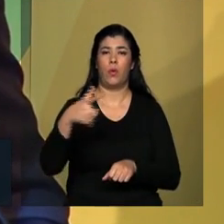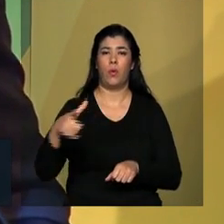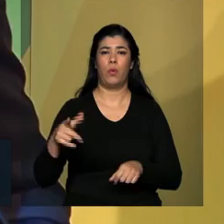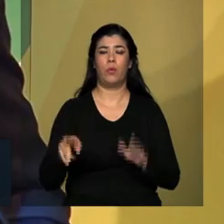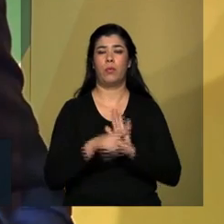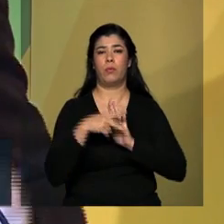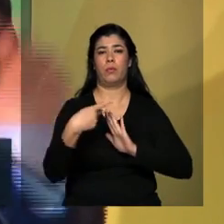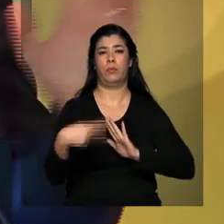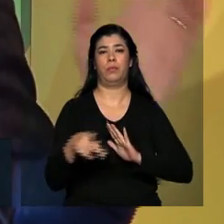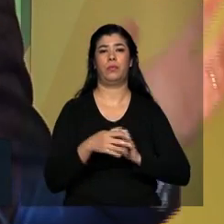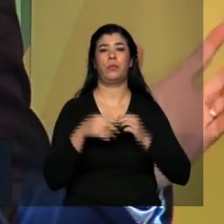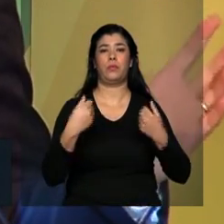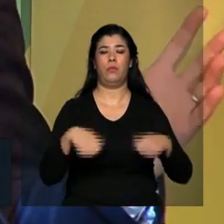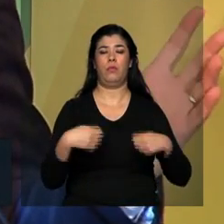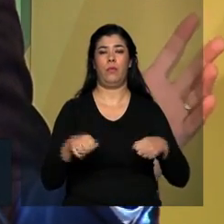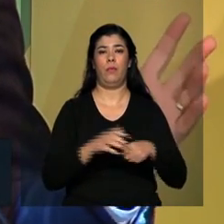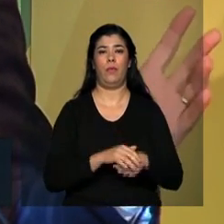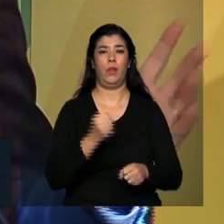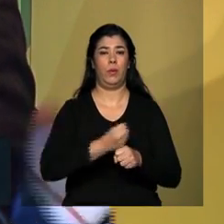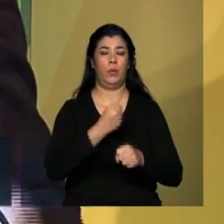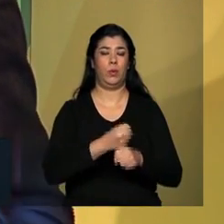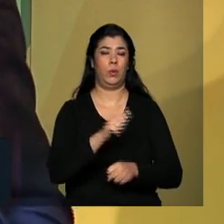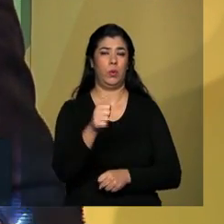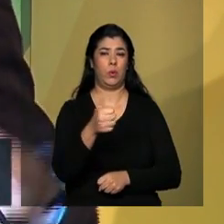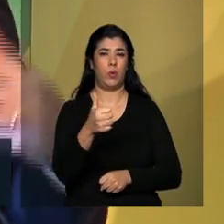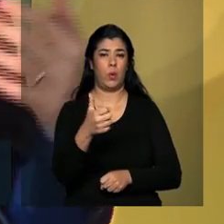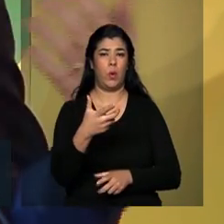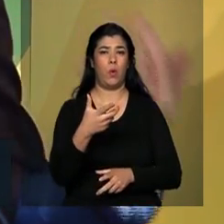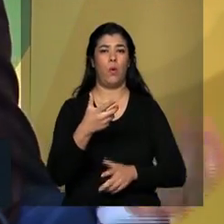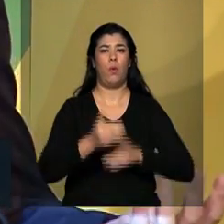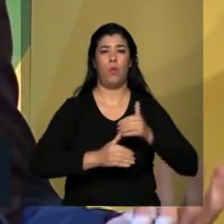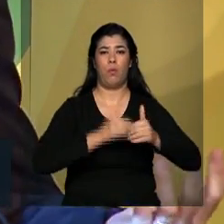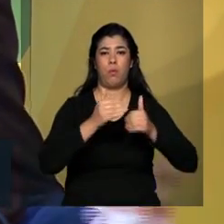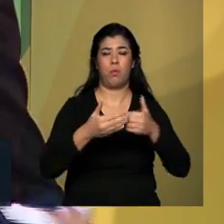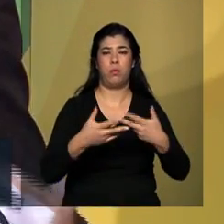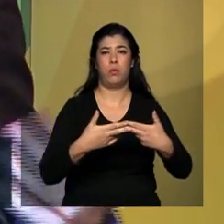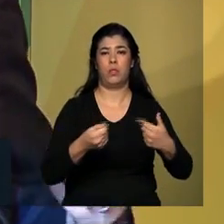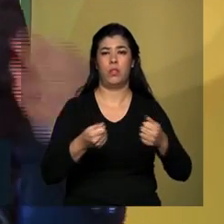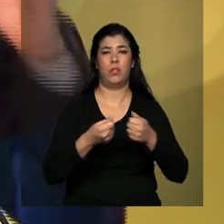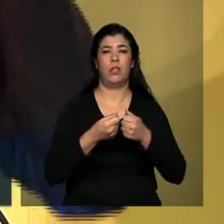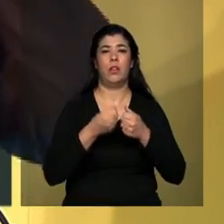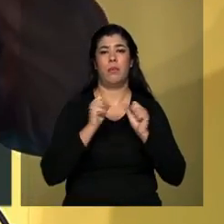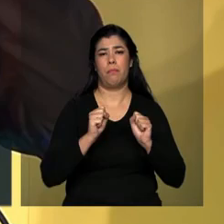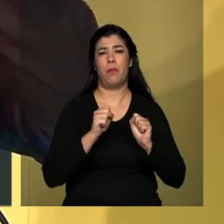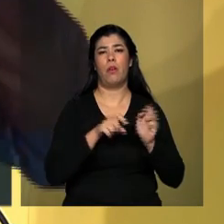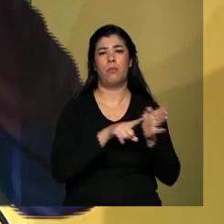demanda dessas 11 rodovias, ele falou agora. Esse é um processo aberto, pode haver mais de um